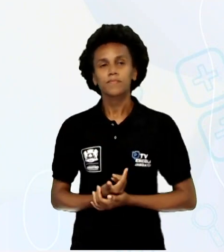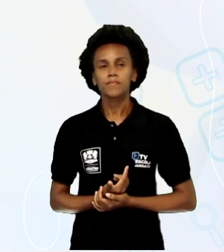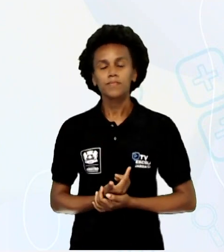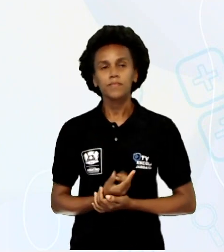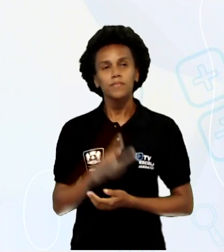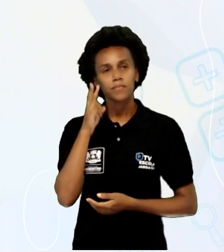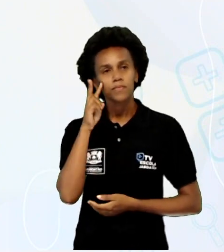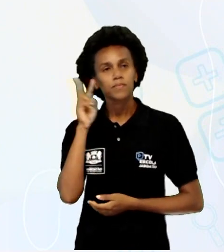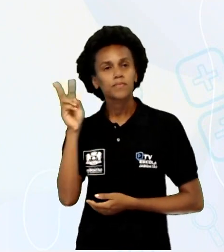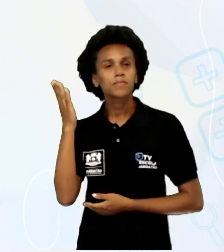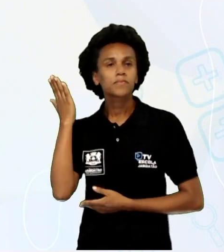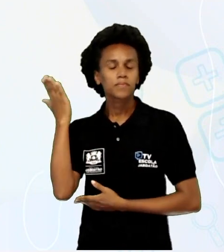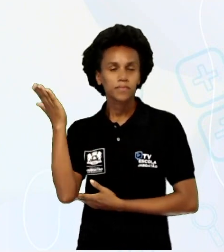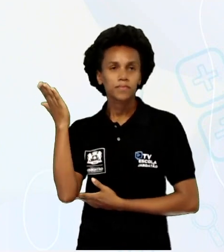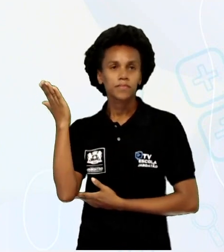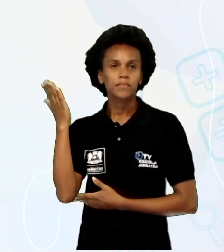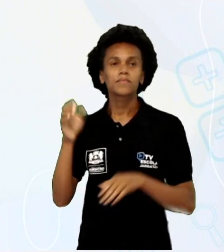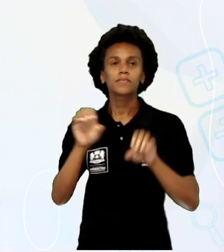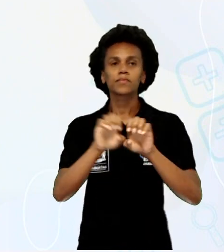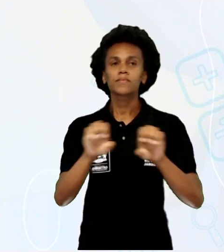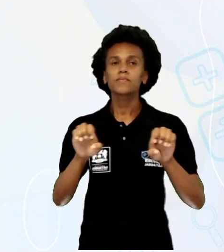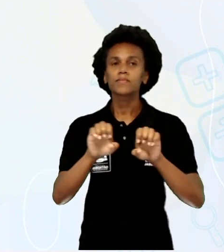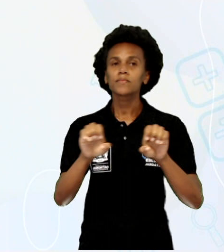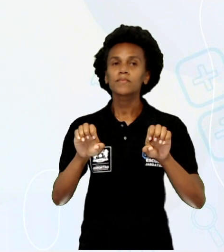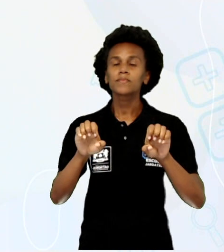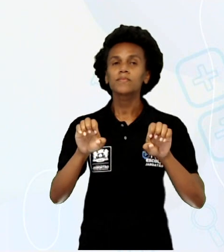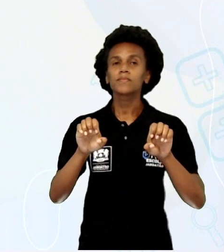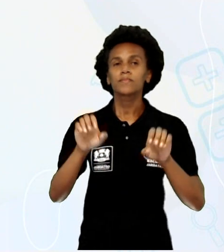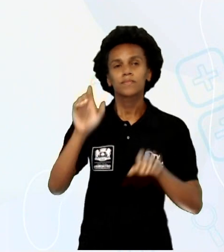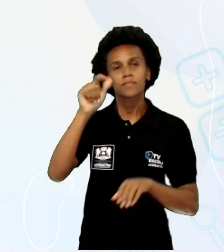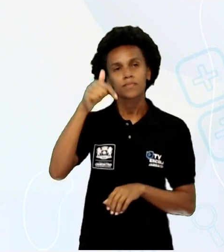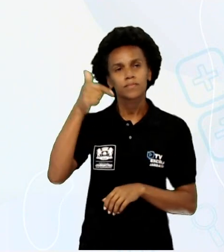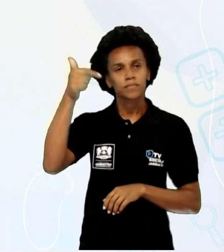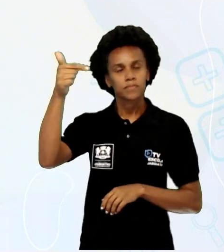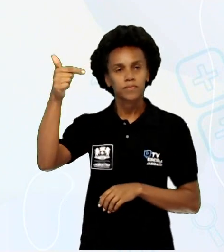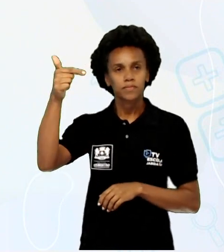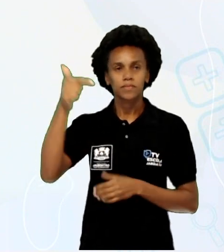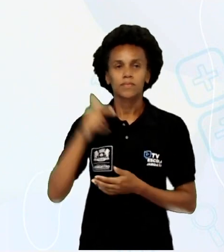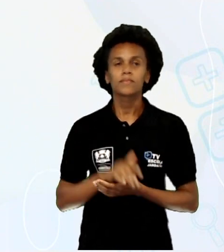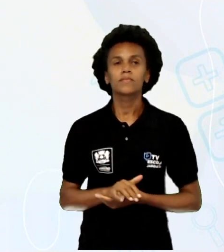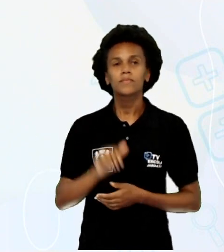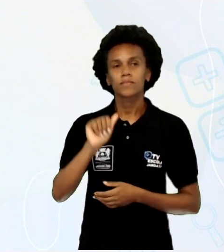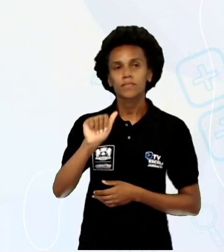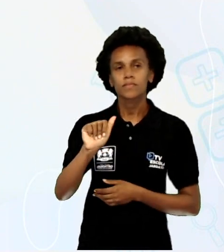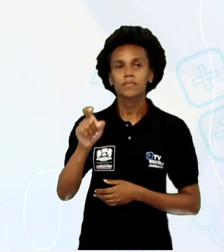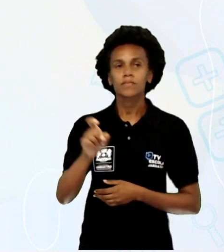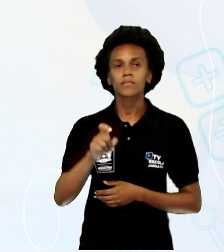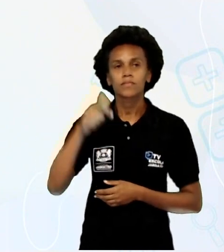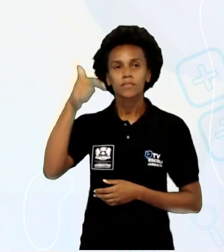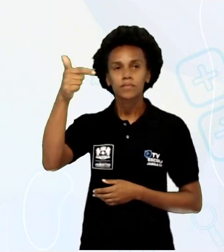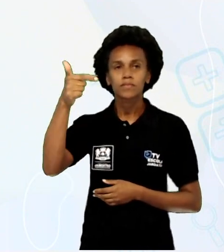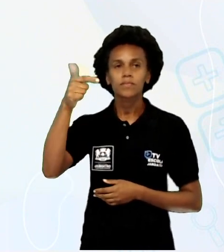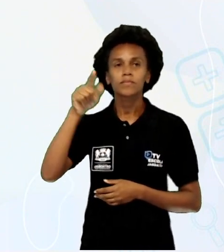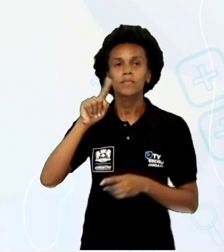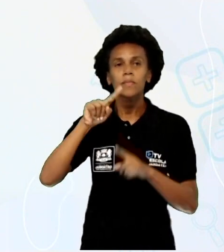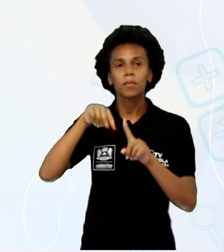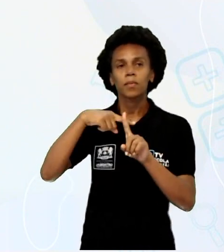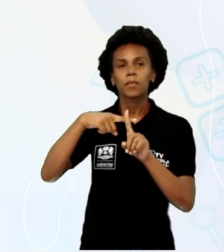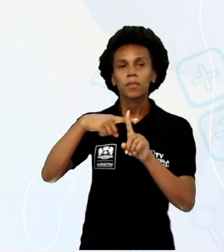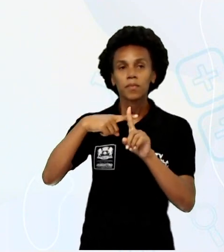uma equação do segundo grau. A, x ao quadrado, mais bx, mais c, igual a